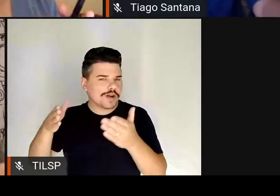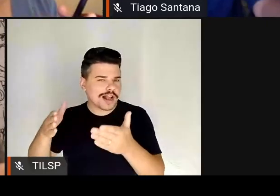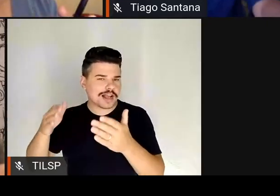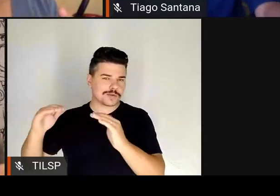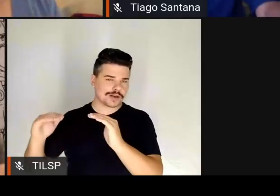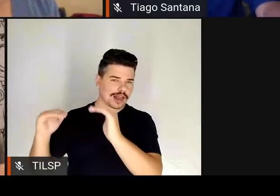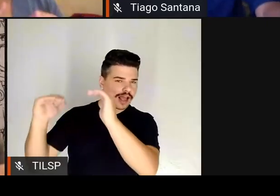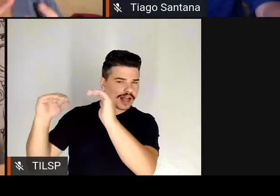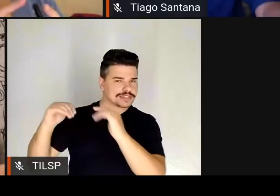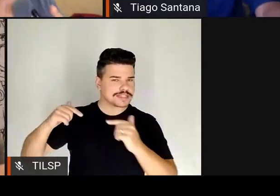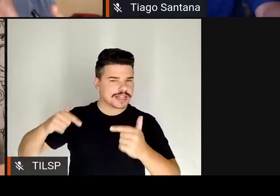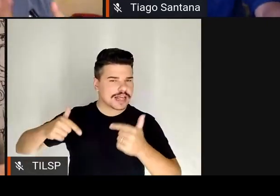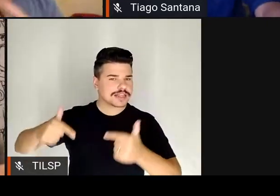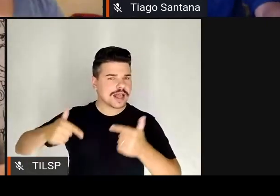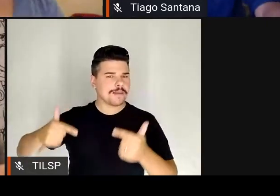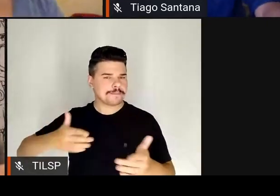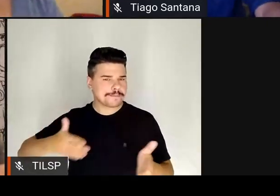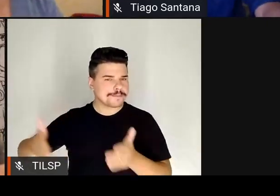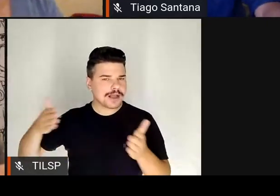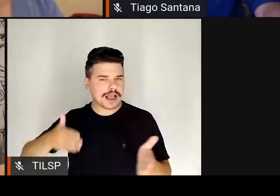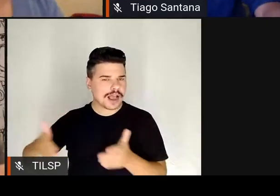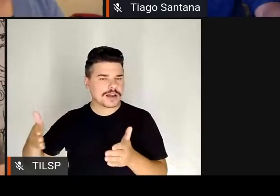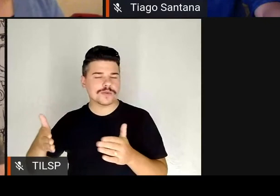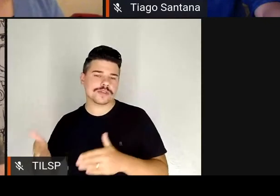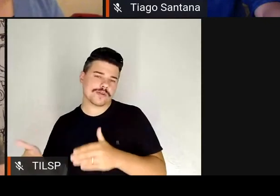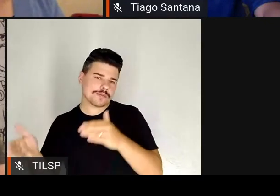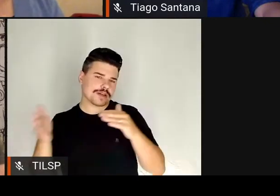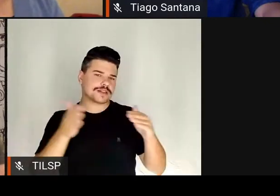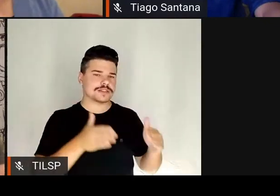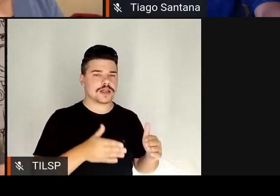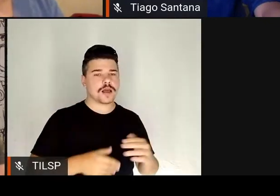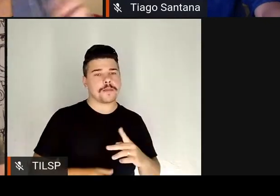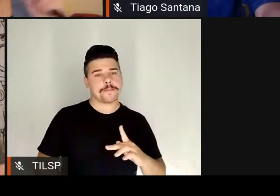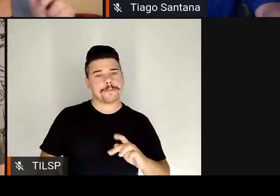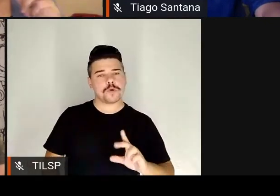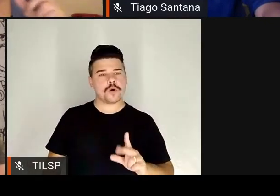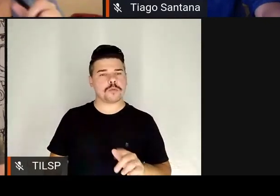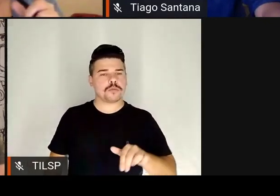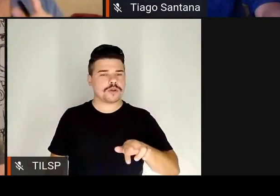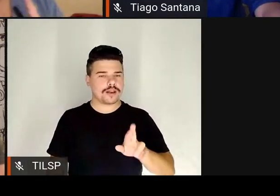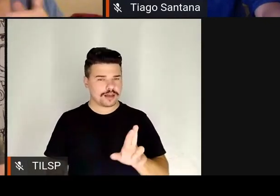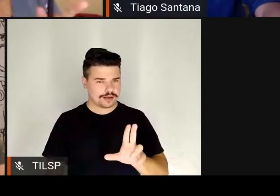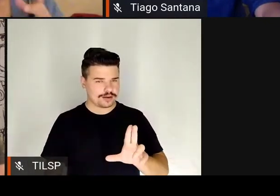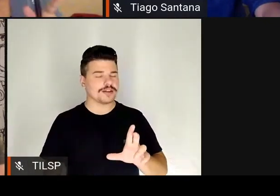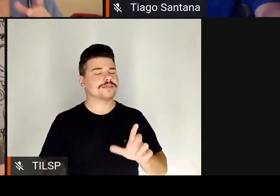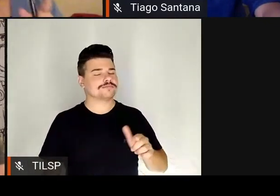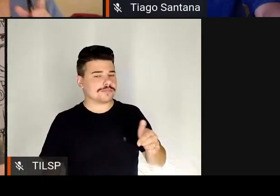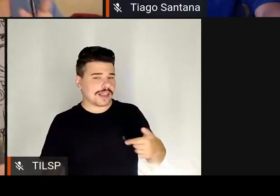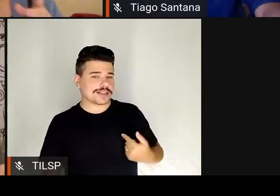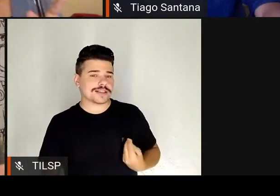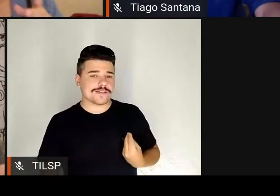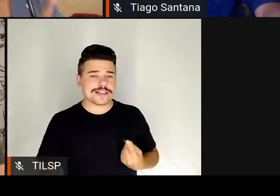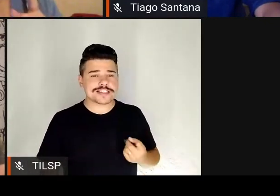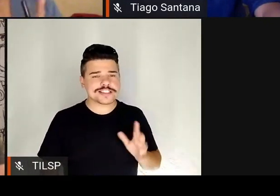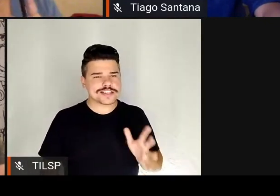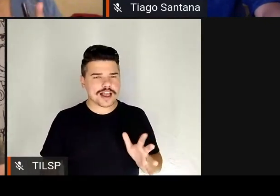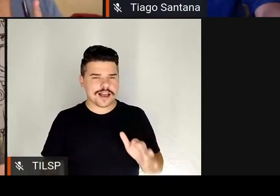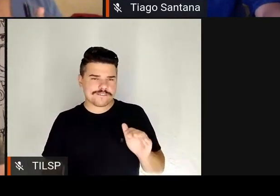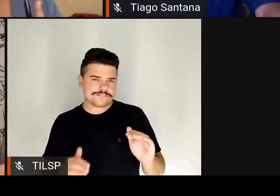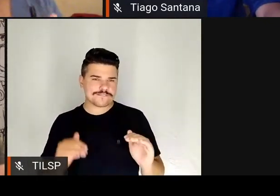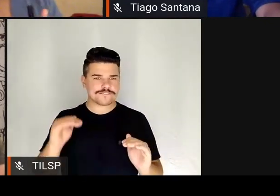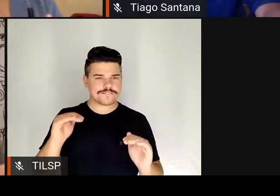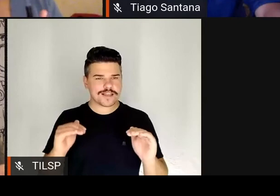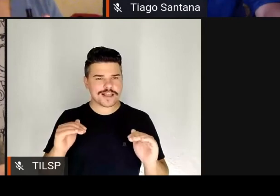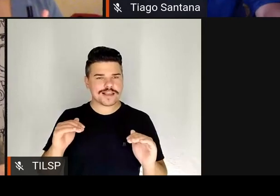de ser uma fotografia voltada para a classe trabalhadora, vai ser para a classe popular, né, que tem que